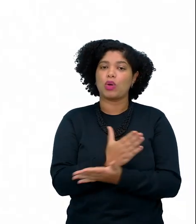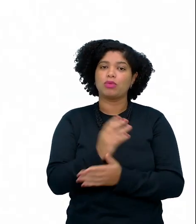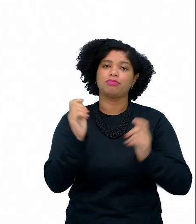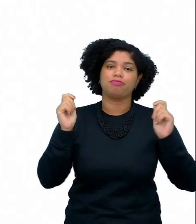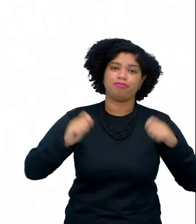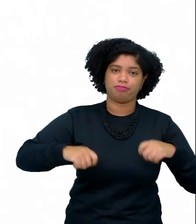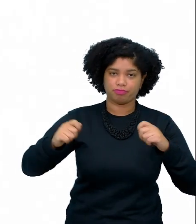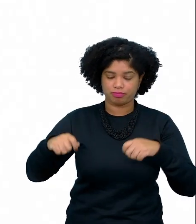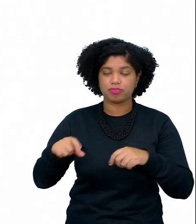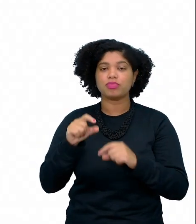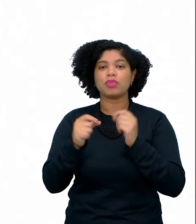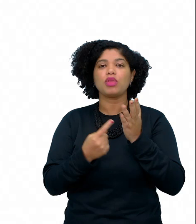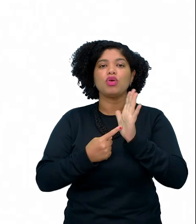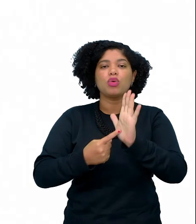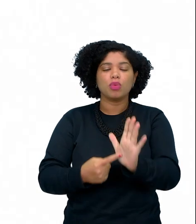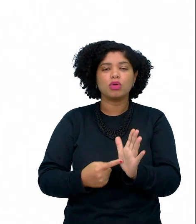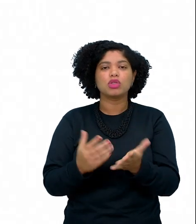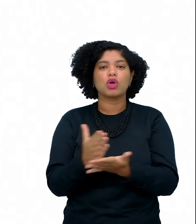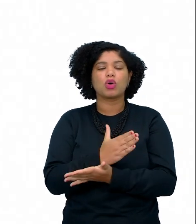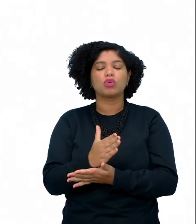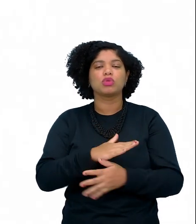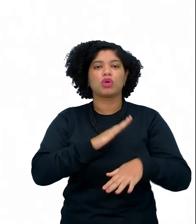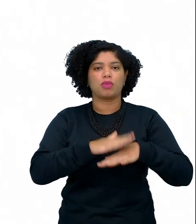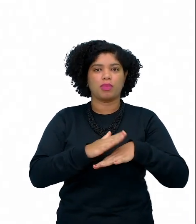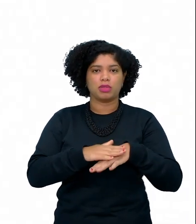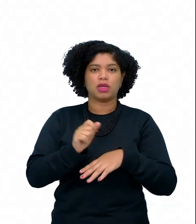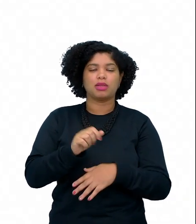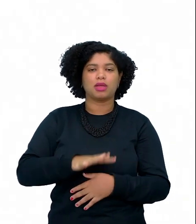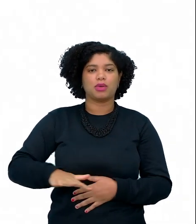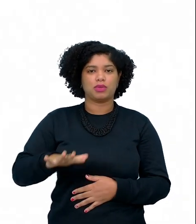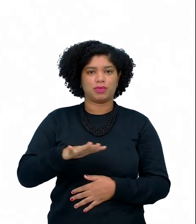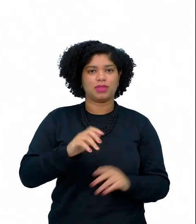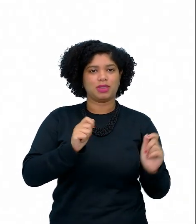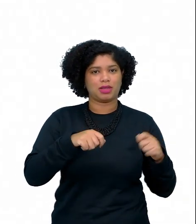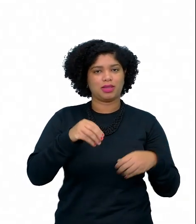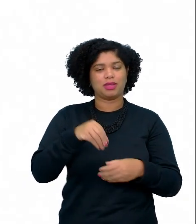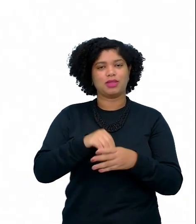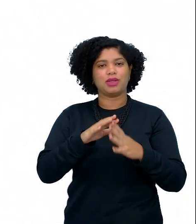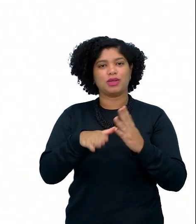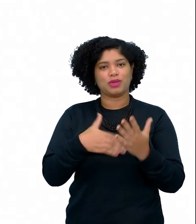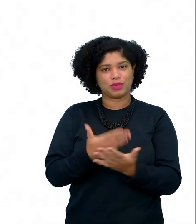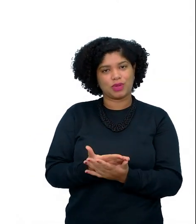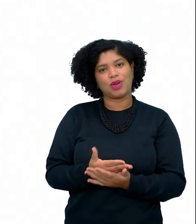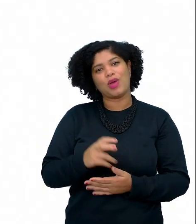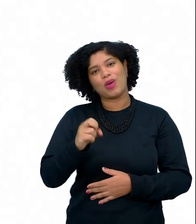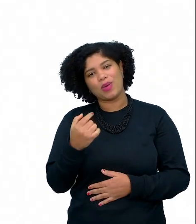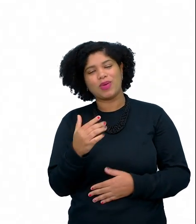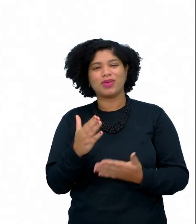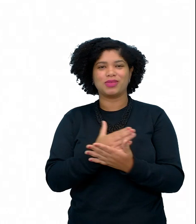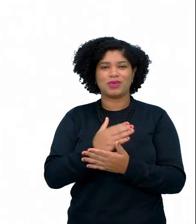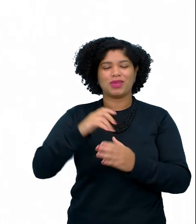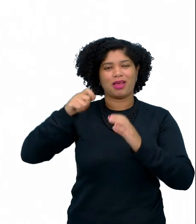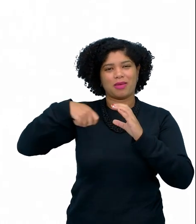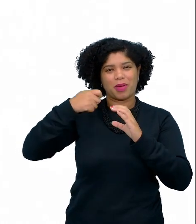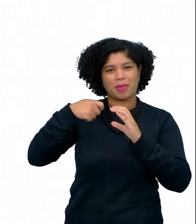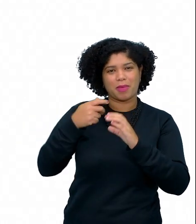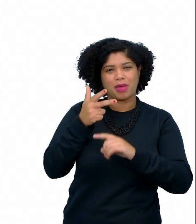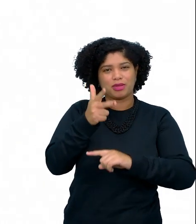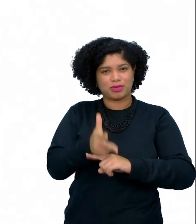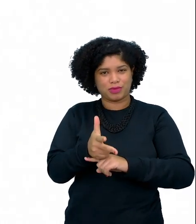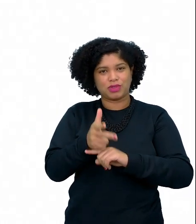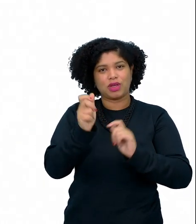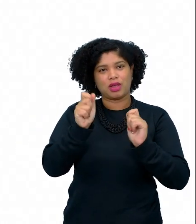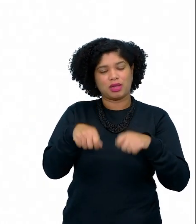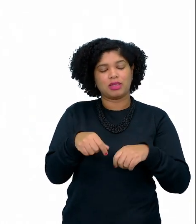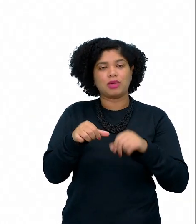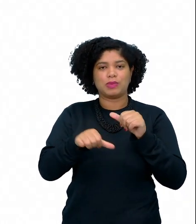possibilidades de as apresentações serem realizadas em espaços prováveis na escola, ou até mesmo gravadas em vídeo para posteriormente divulgar